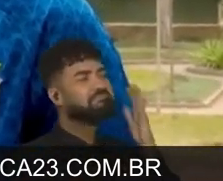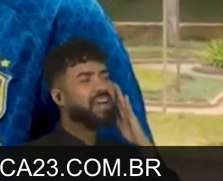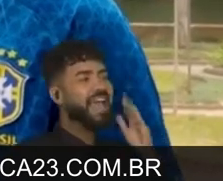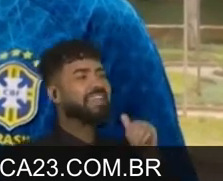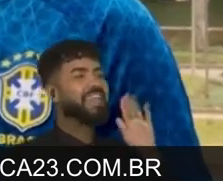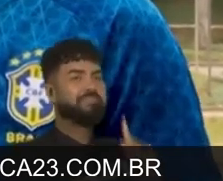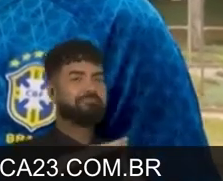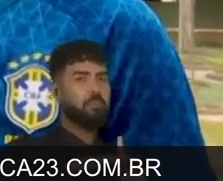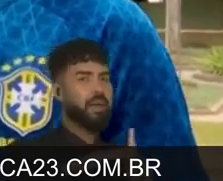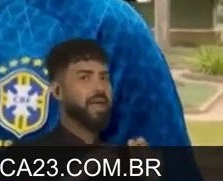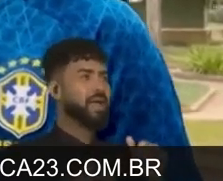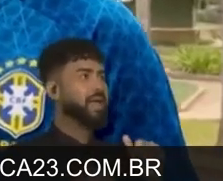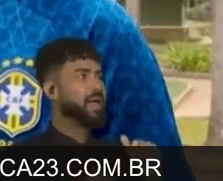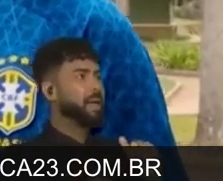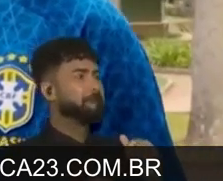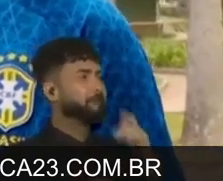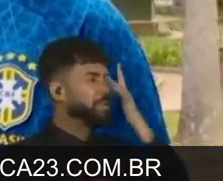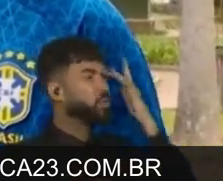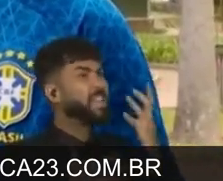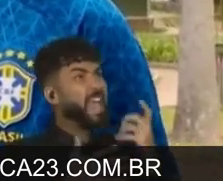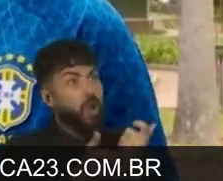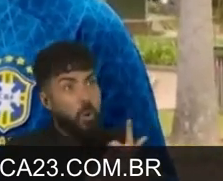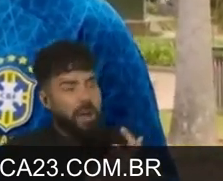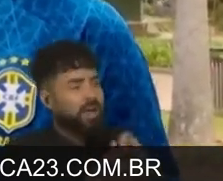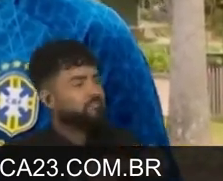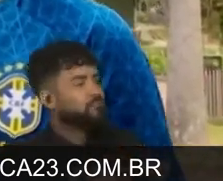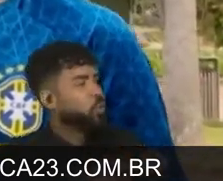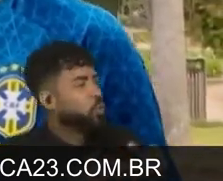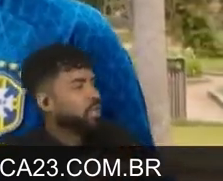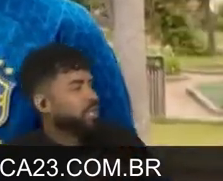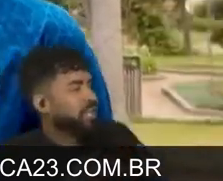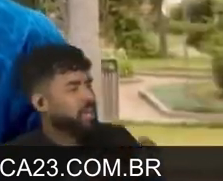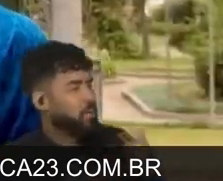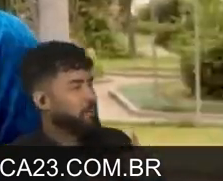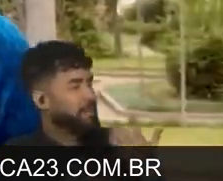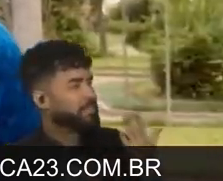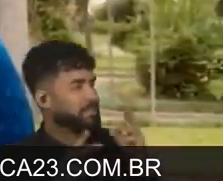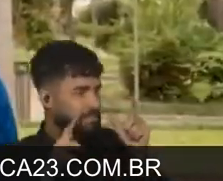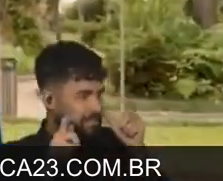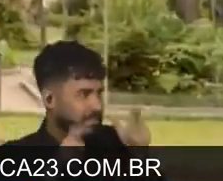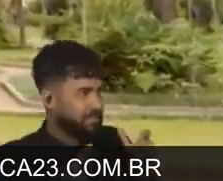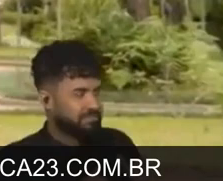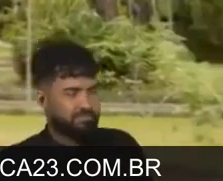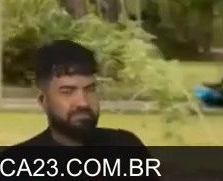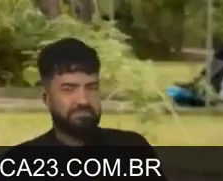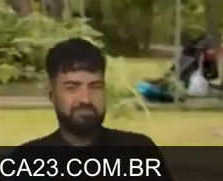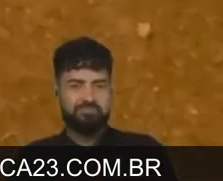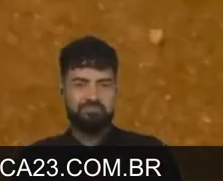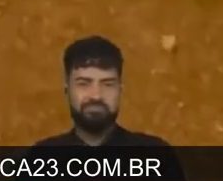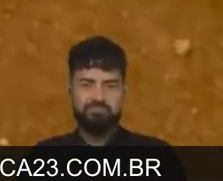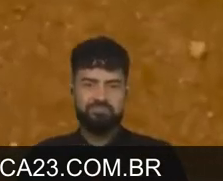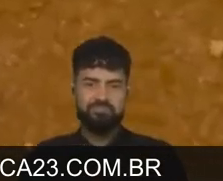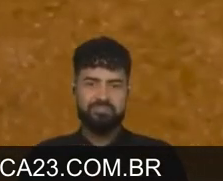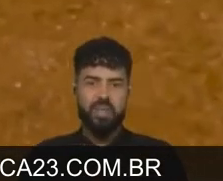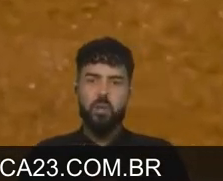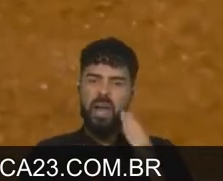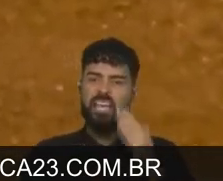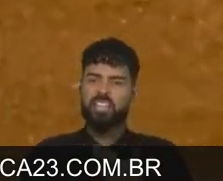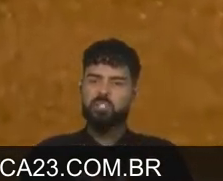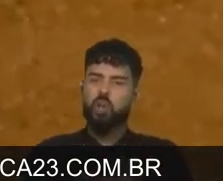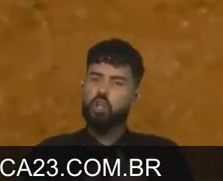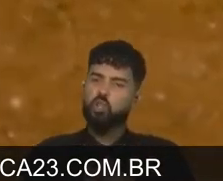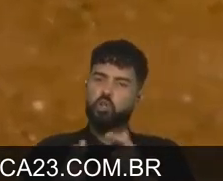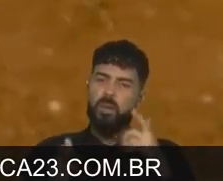ser a figurinha que vai ser mais cobiçada pelo pessoal que vai colecionar? Ah, eu acho que a Rapinoe é a figurinha, né? Todo mundo